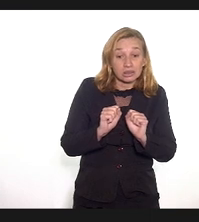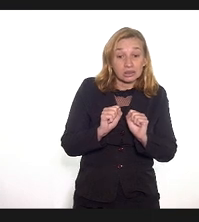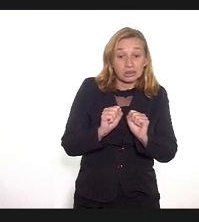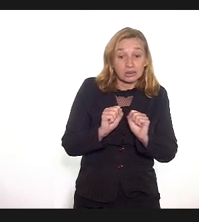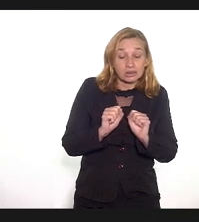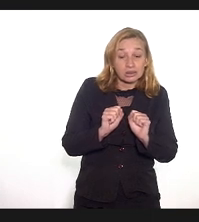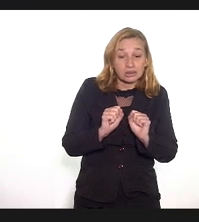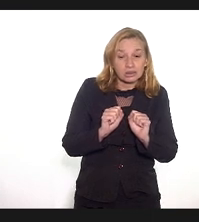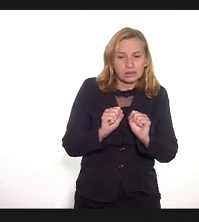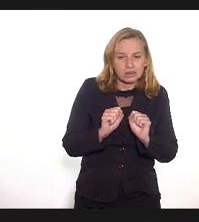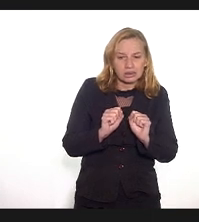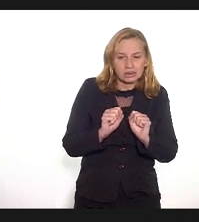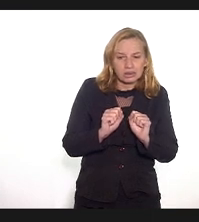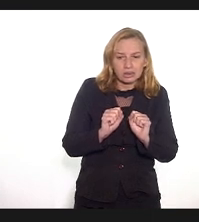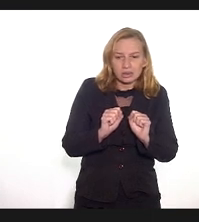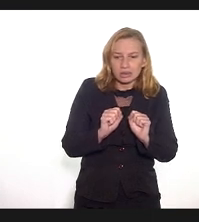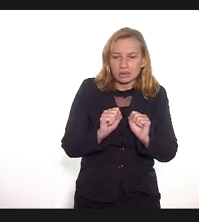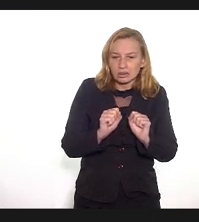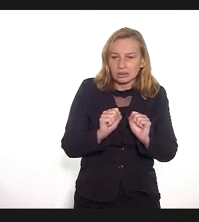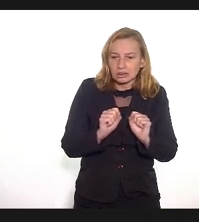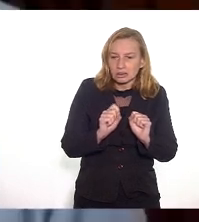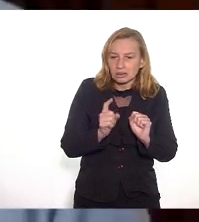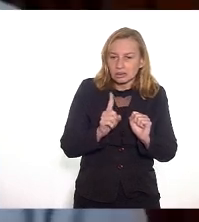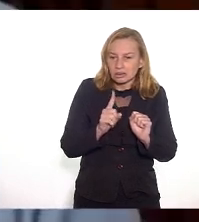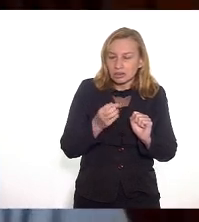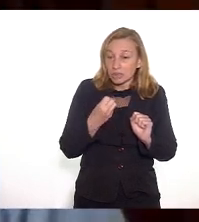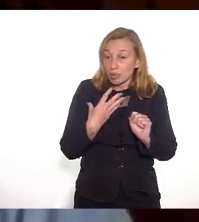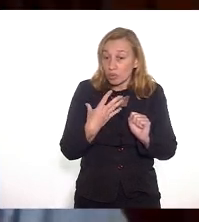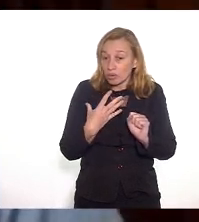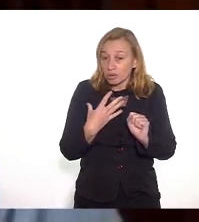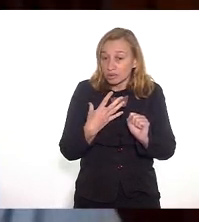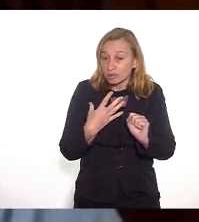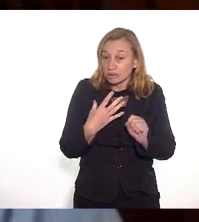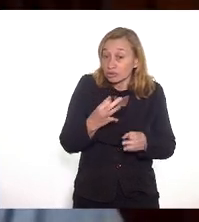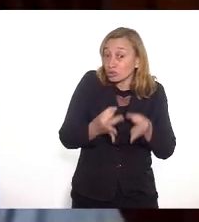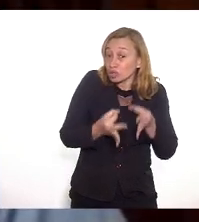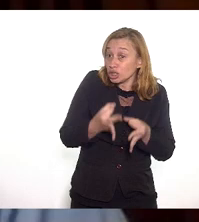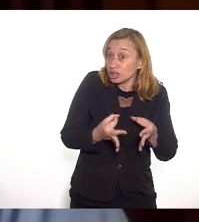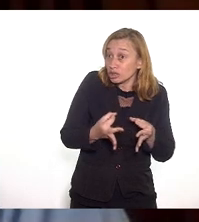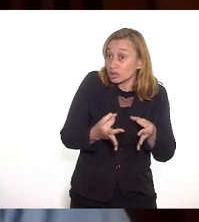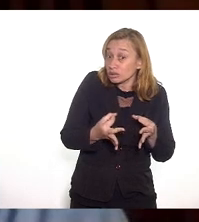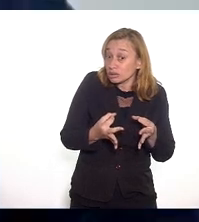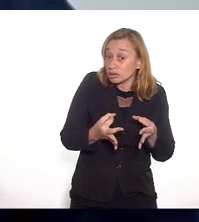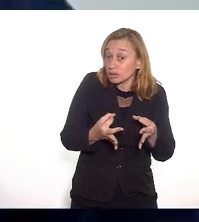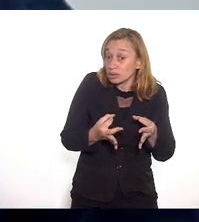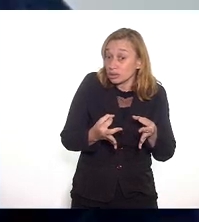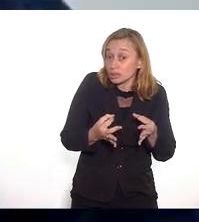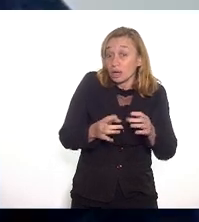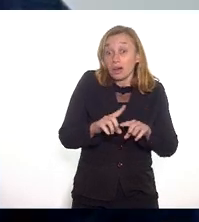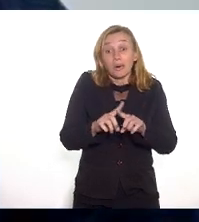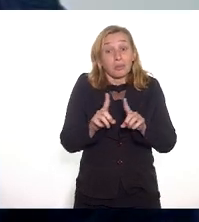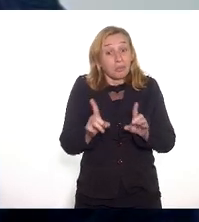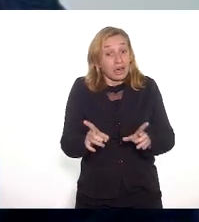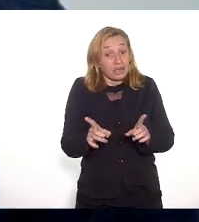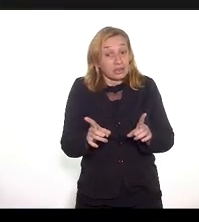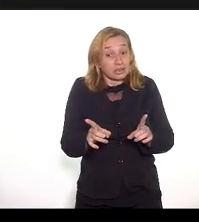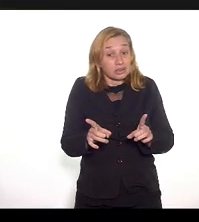exequíveis. Legais. E aí, no meu entendimento, injurídicas. Está no máximo. Mas é alguma...